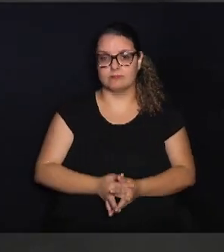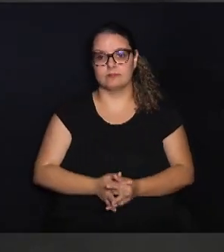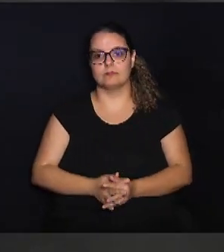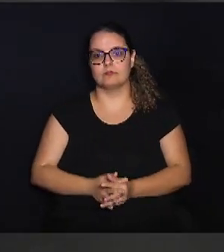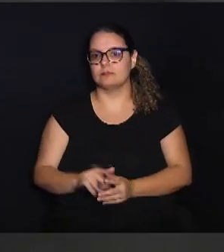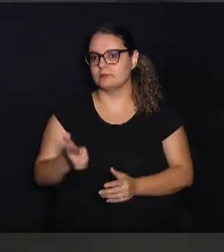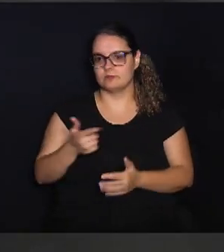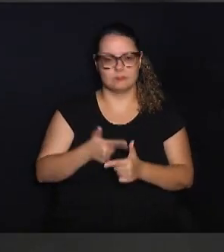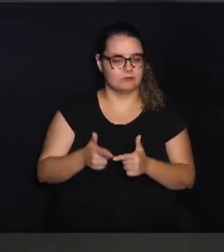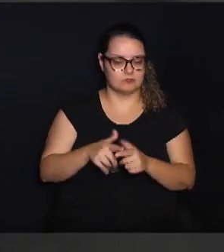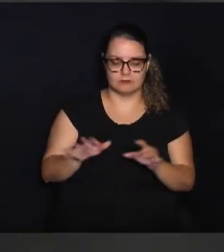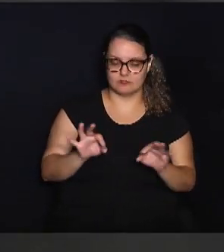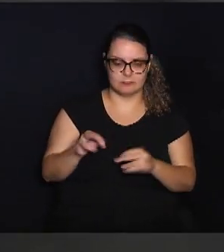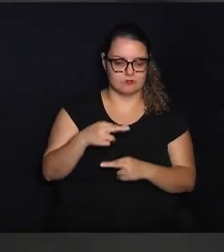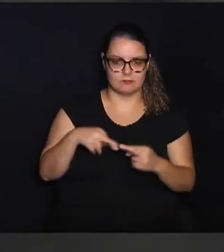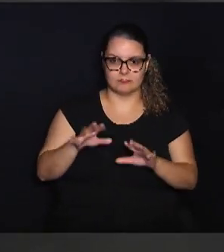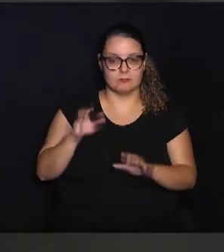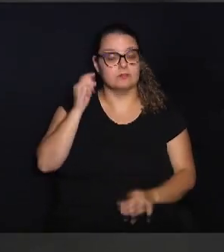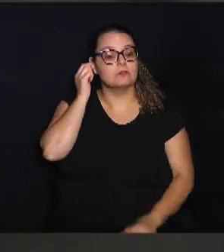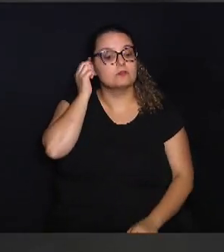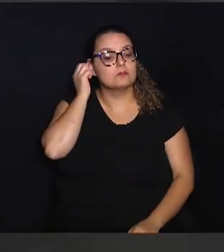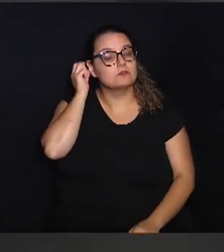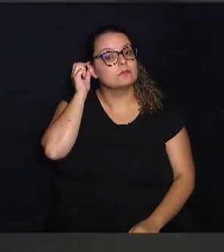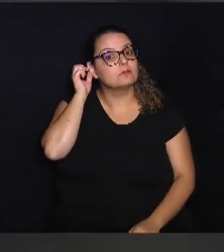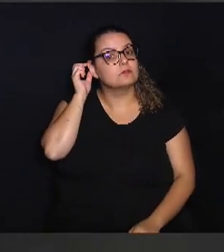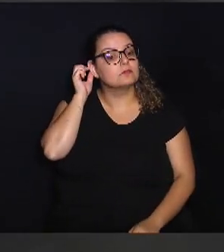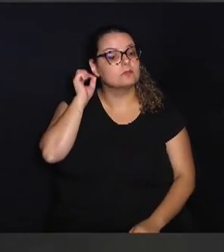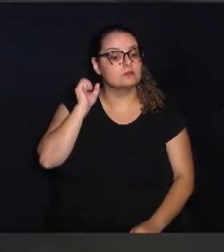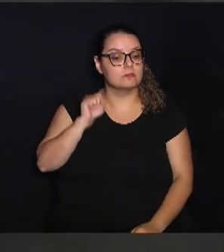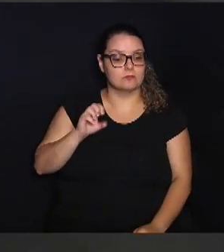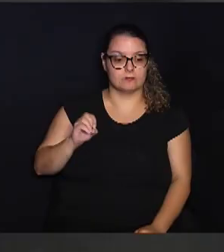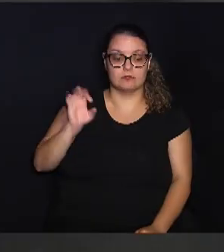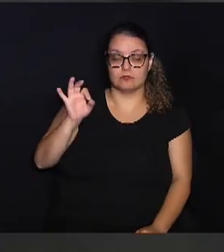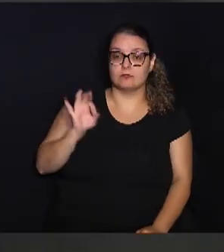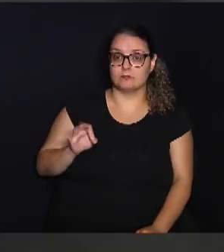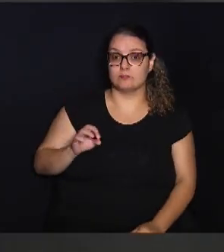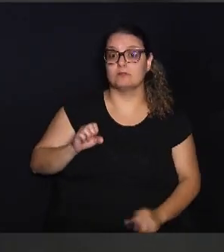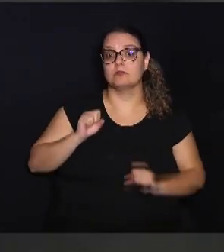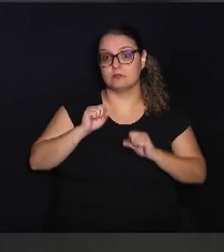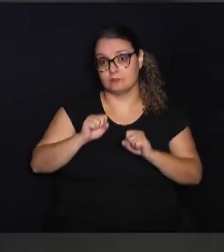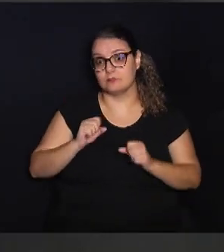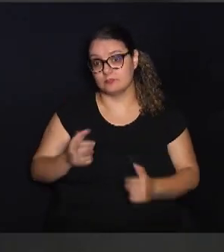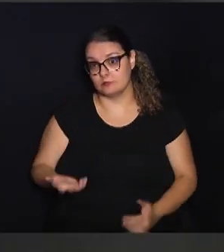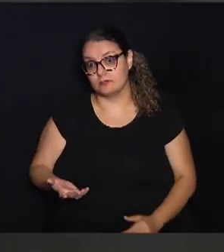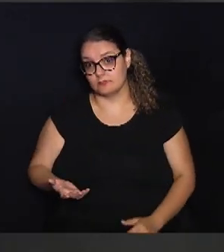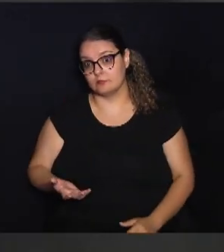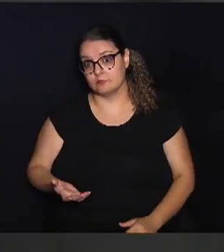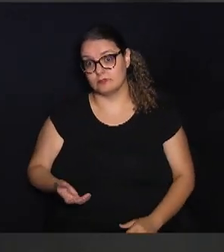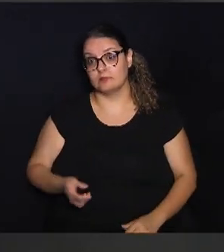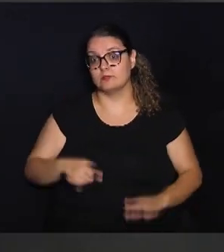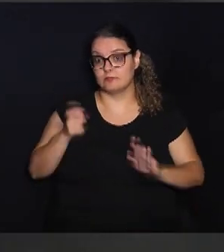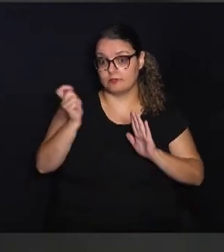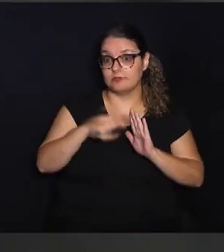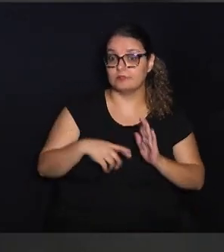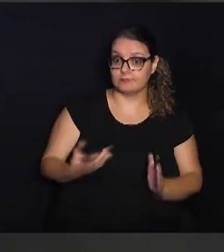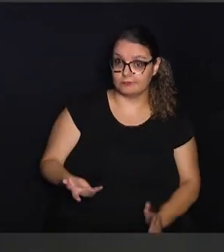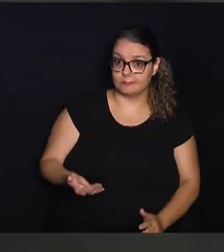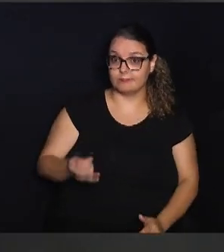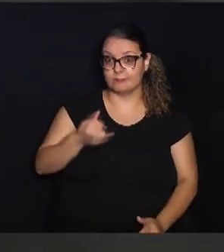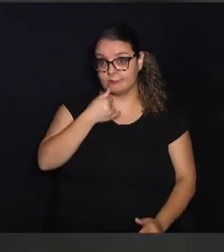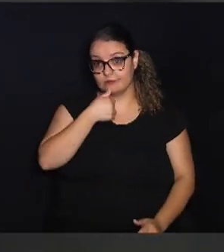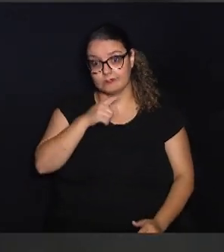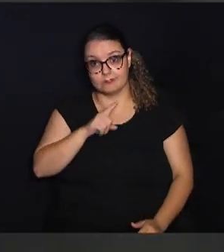problema nenhum em relação a esse aspecto. Mas os 80% que podia também ser muito efetivo aí, infelizmente não